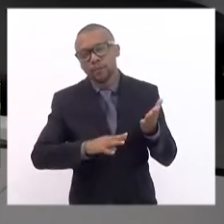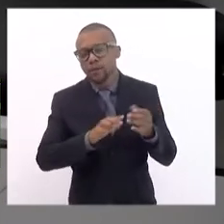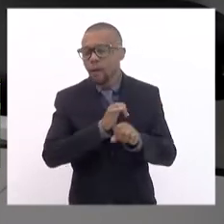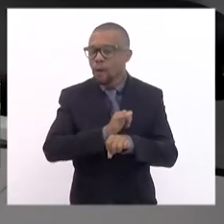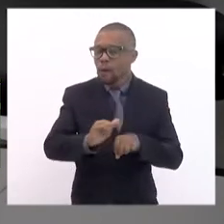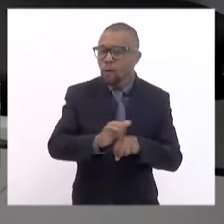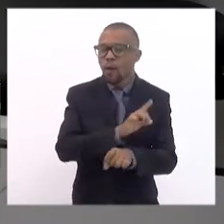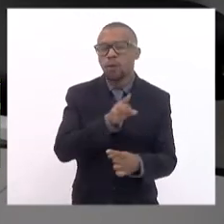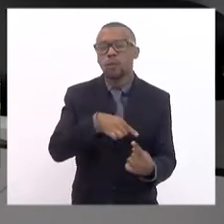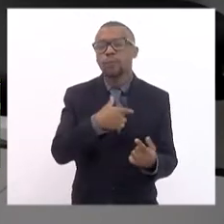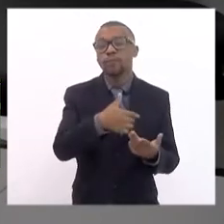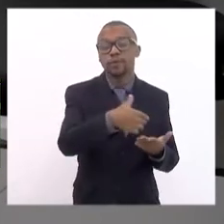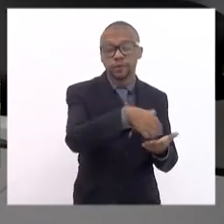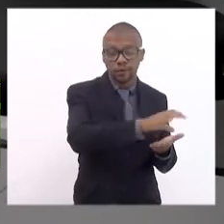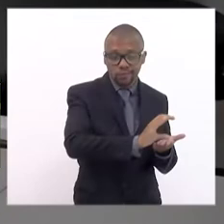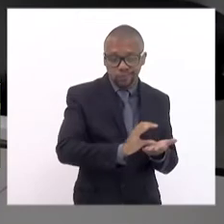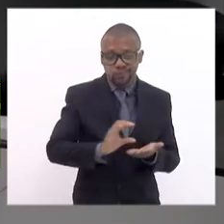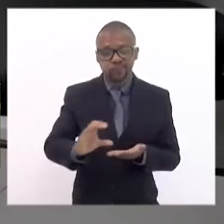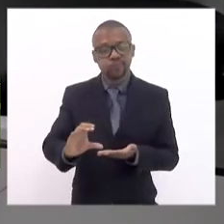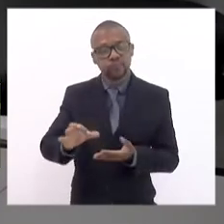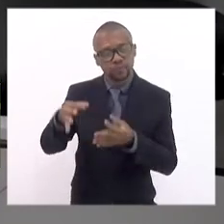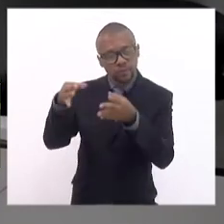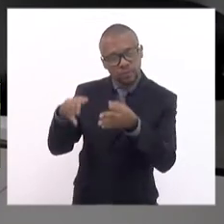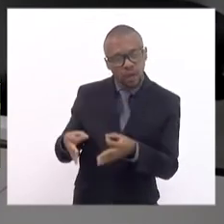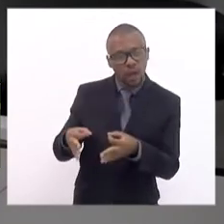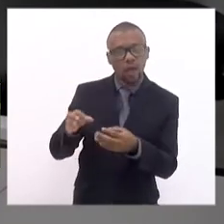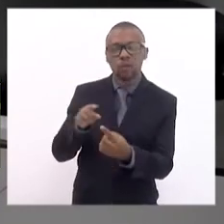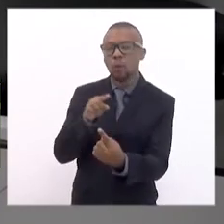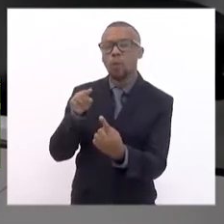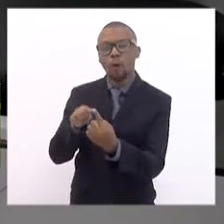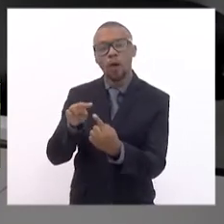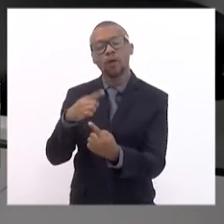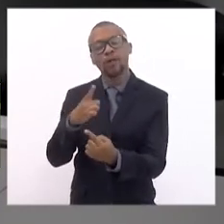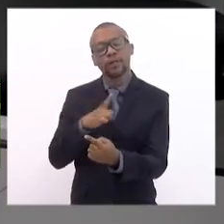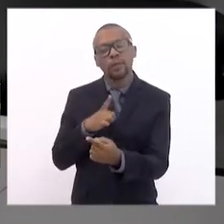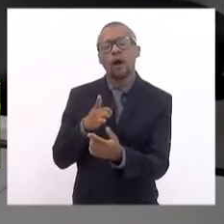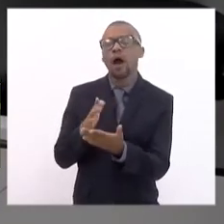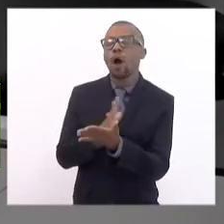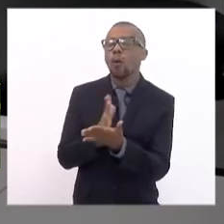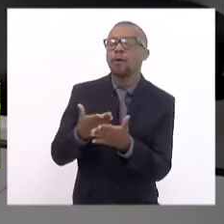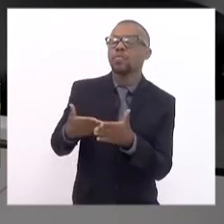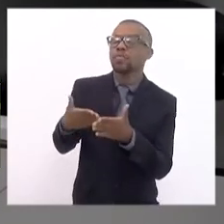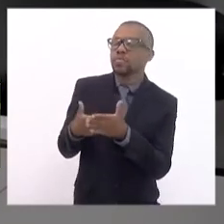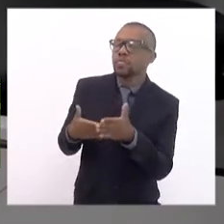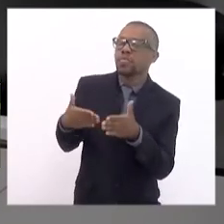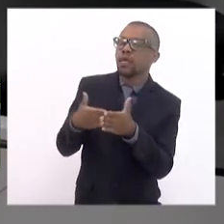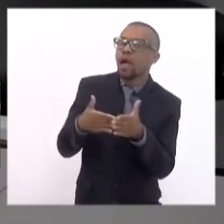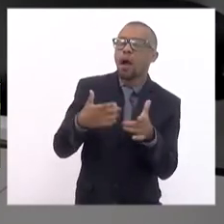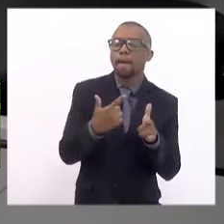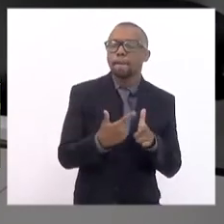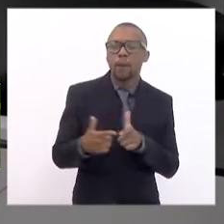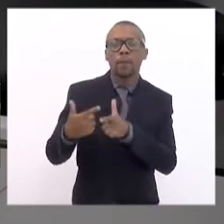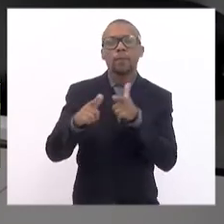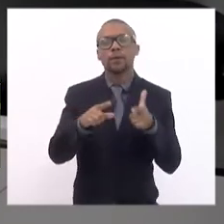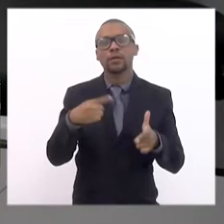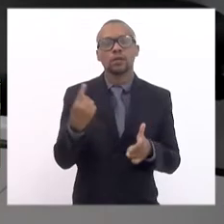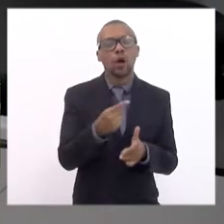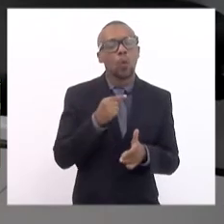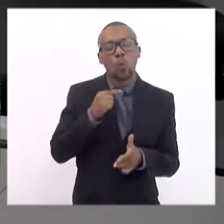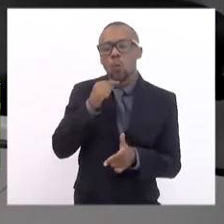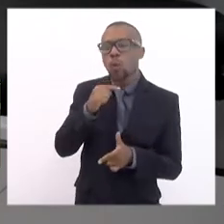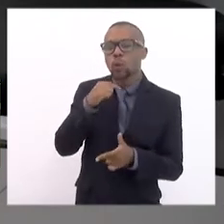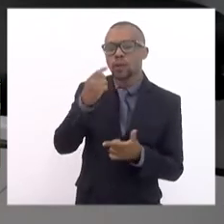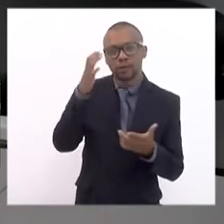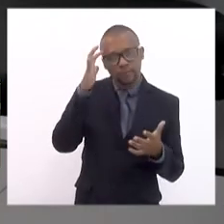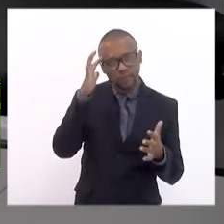recurso realmente chegue na ponta. Então a gente está nesse trabalho, mas a gente tem algumas amarras, algumas questões que a gente não consegue